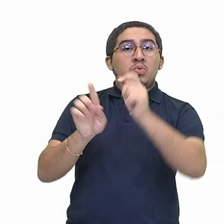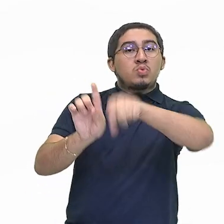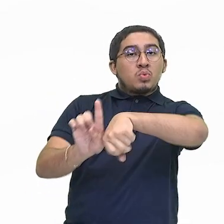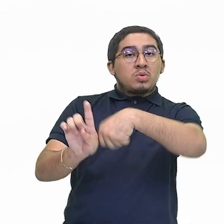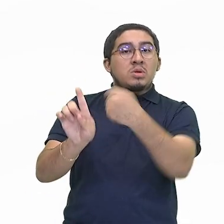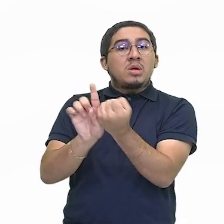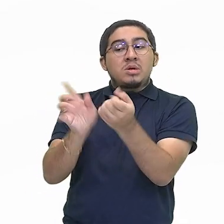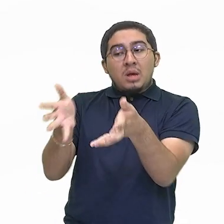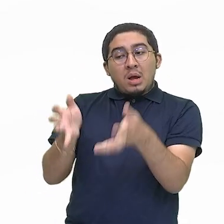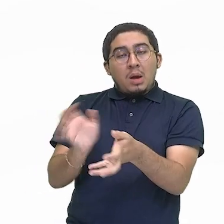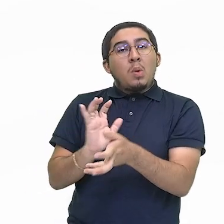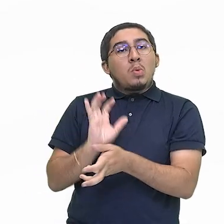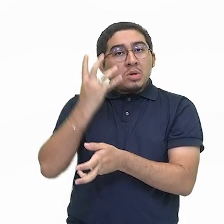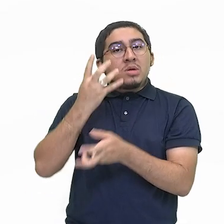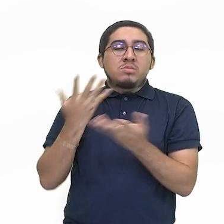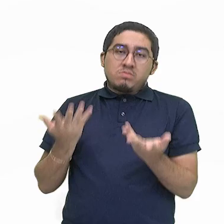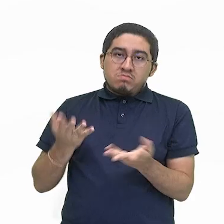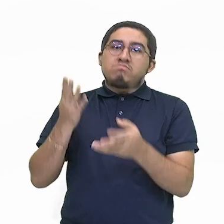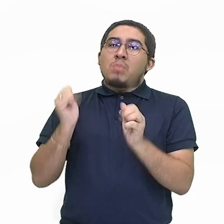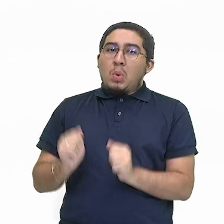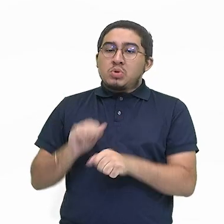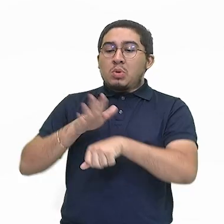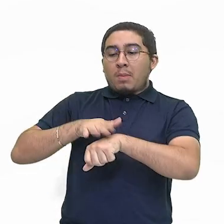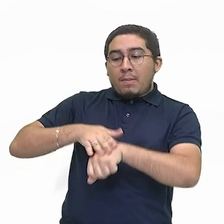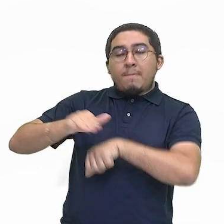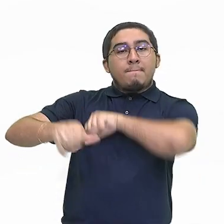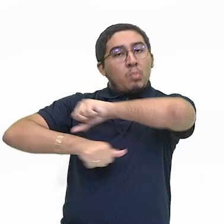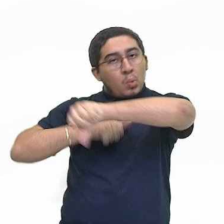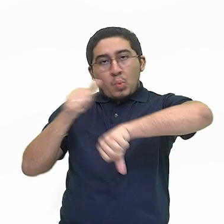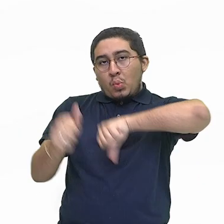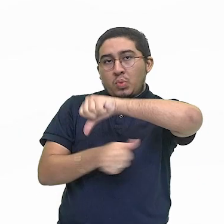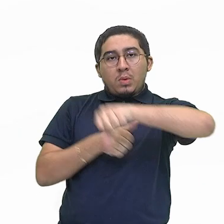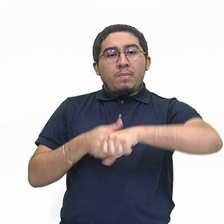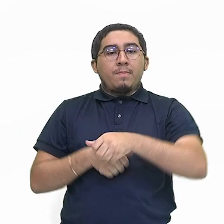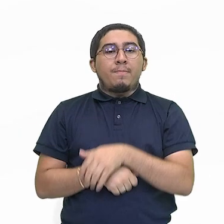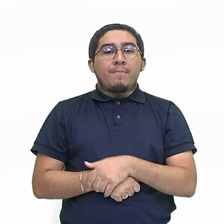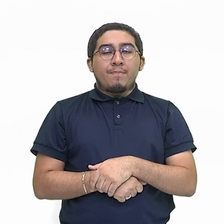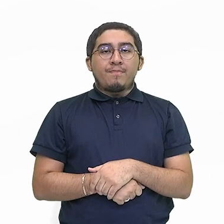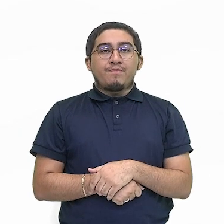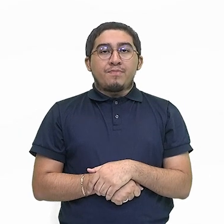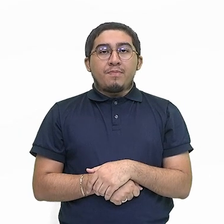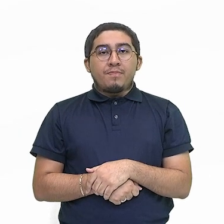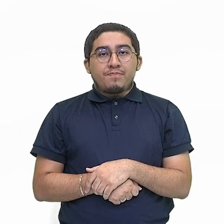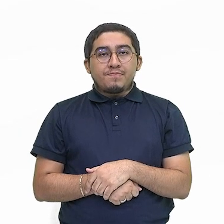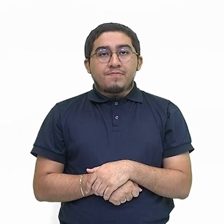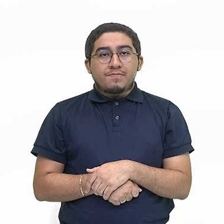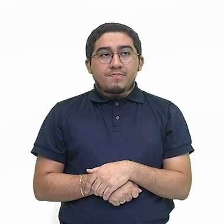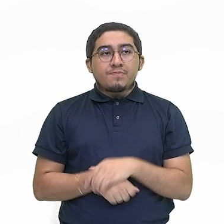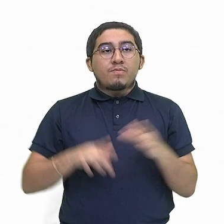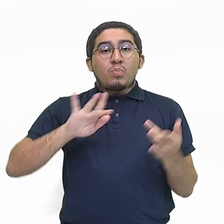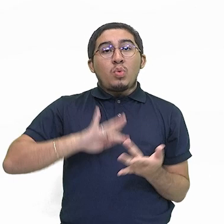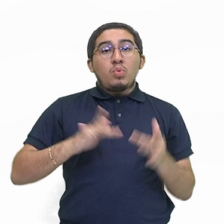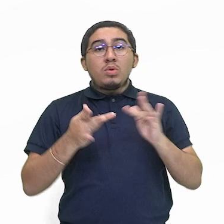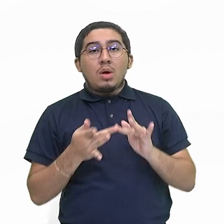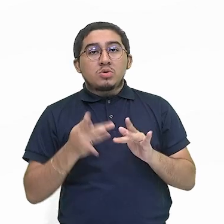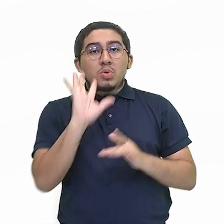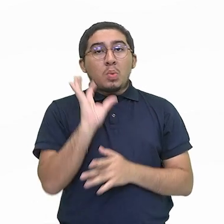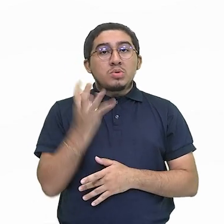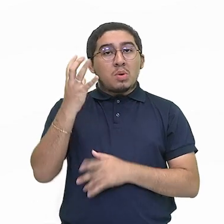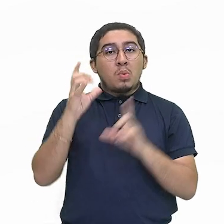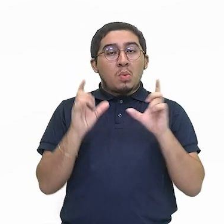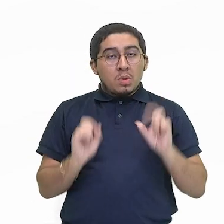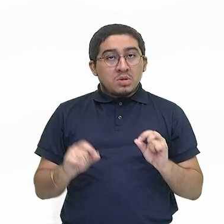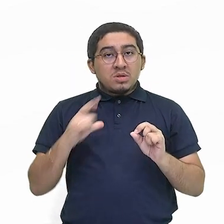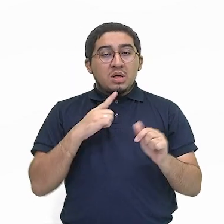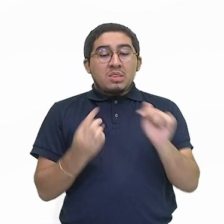que aconteça e eles podem mudar. Não é isso? Então vejam, o contexto em que isso se deu